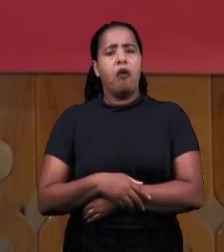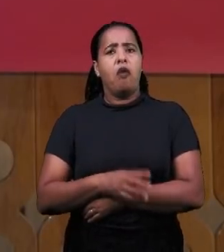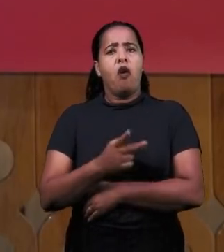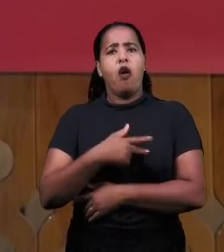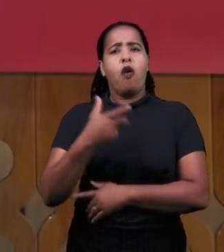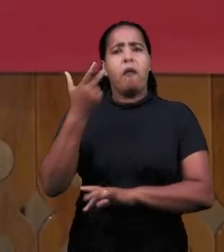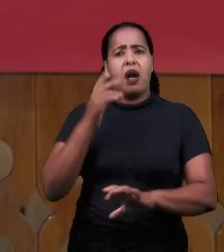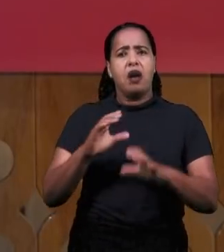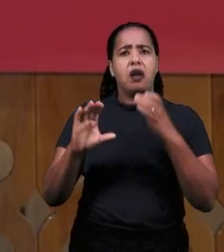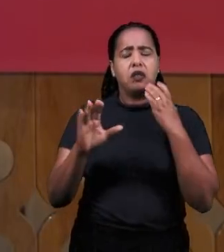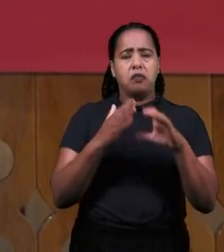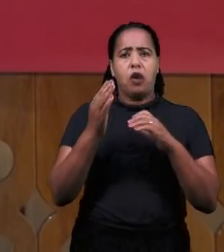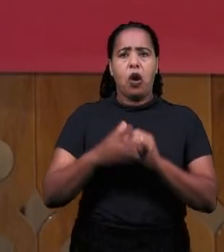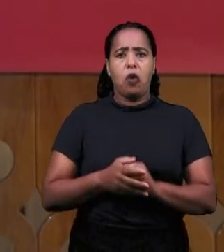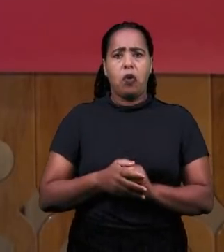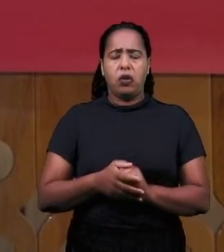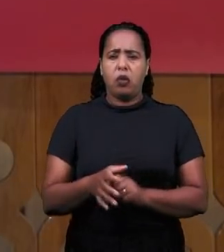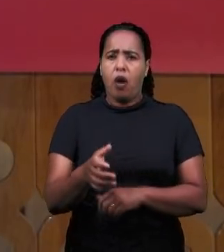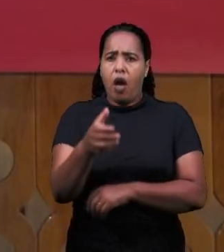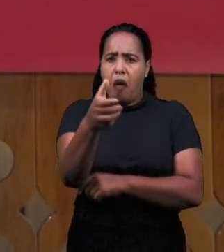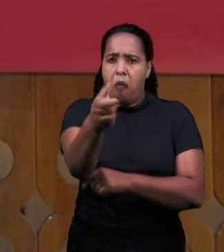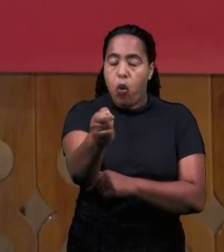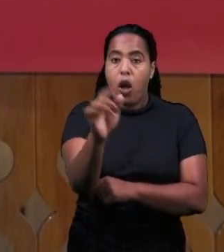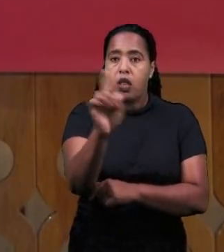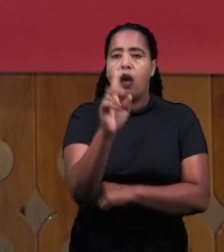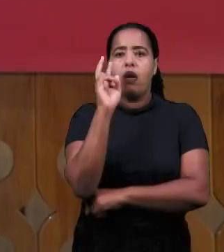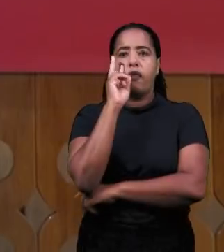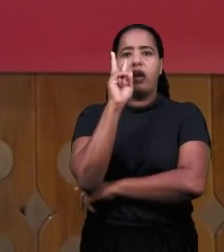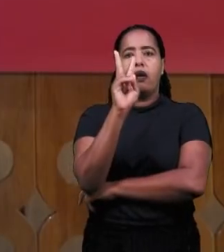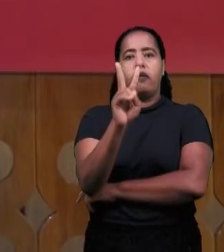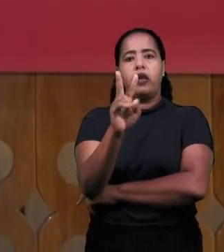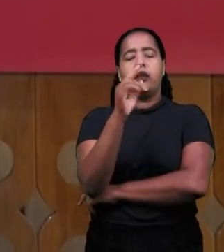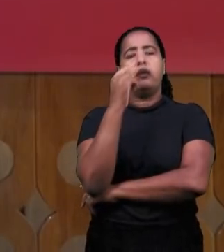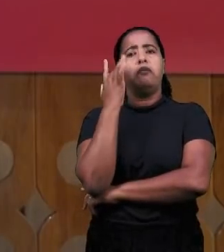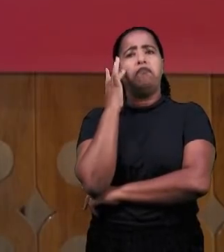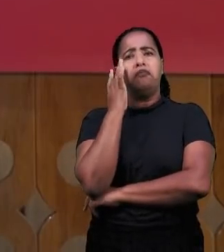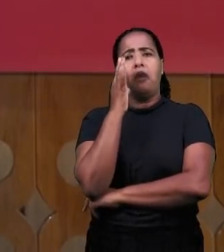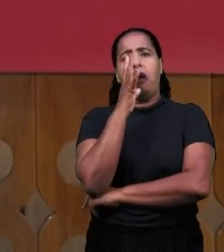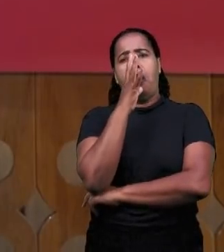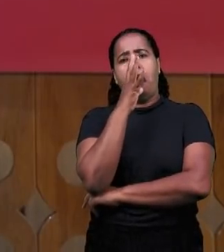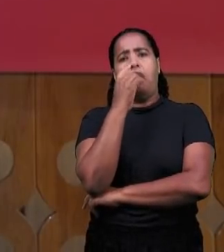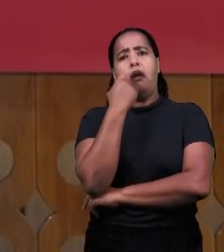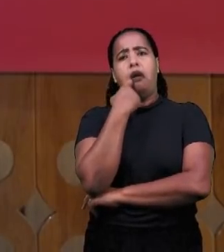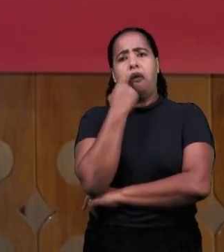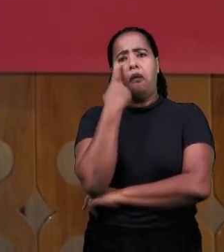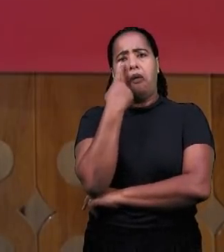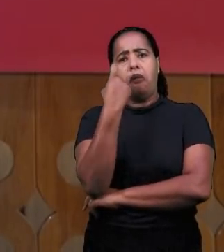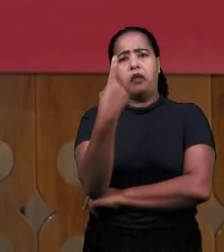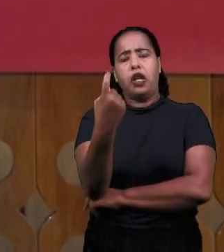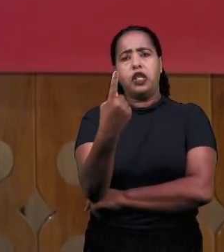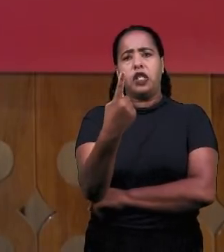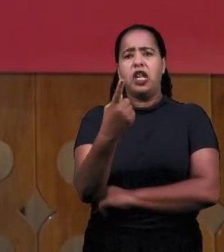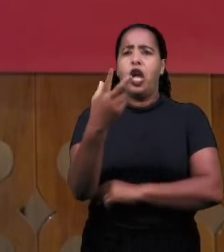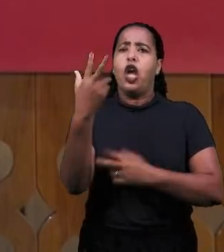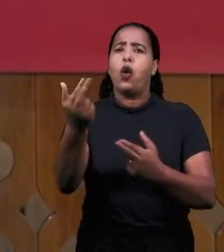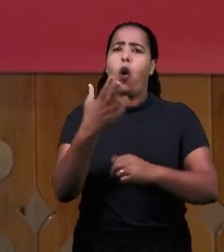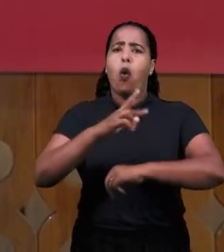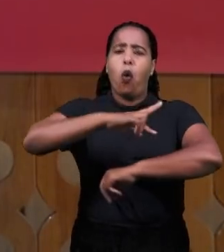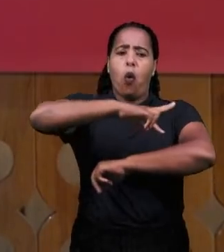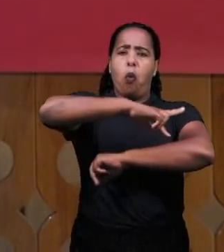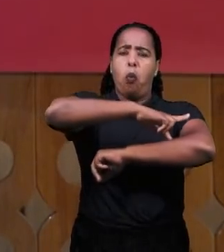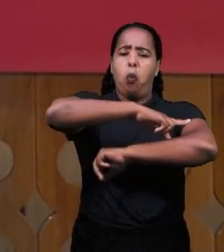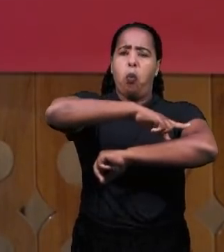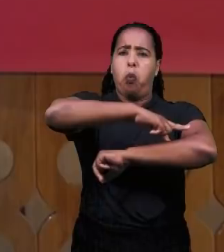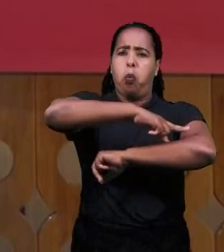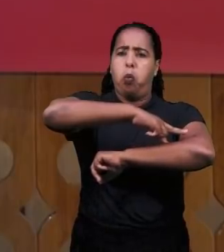cantou e eu não desliguei a televisão não, eu fiquei assistindo porque eu achei muito interessante. Aquele negócio que ele cantou, que morreu, fazia, pisava para frente, escorregava para